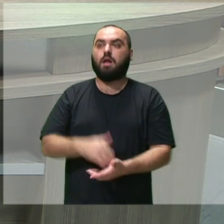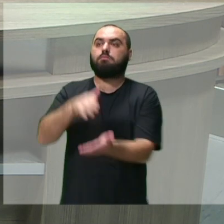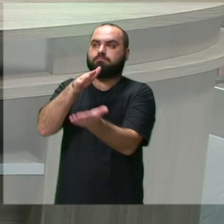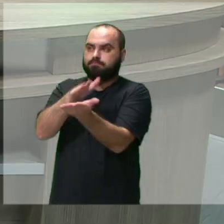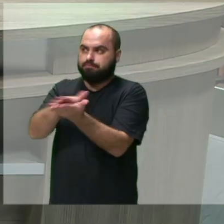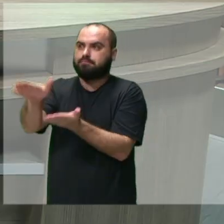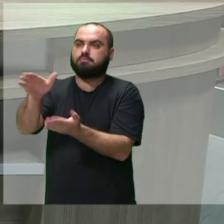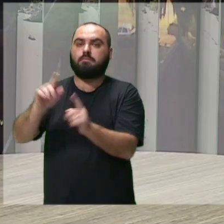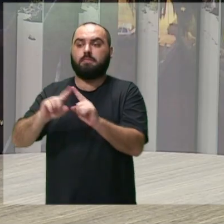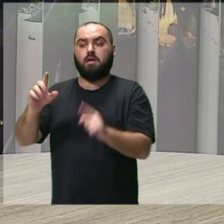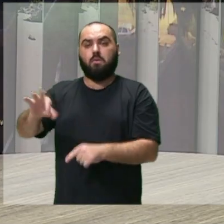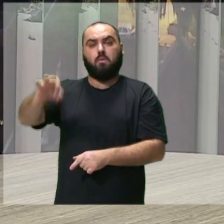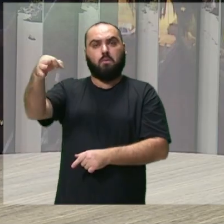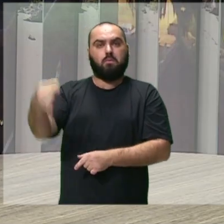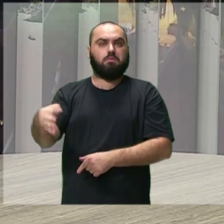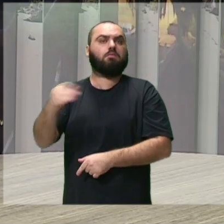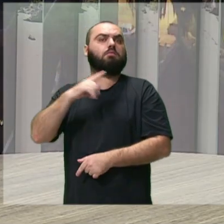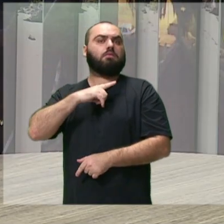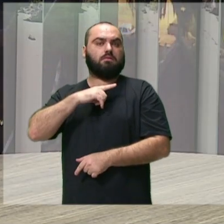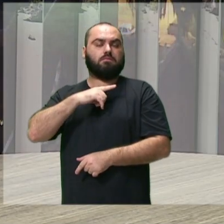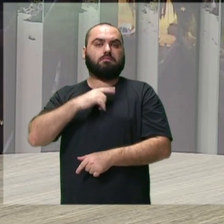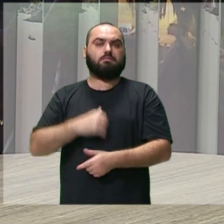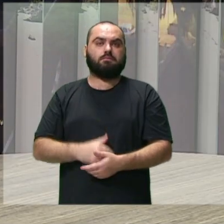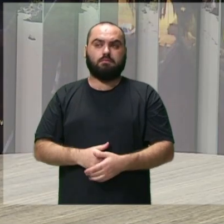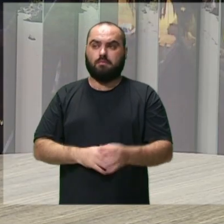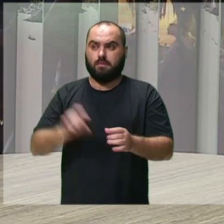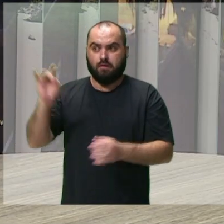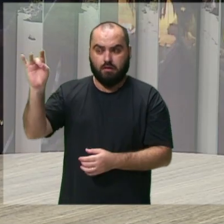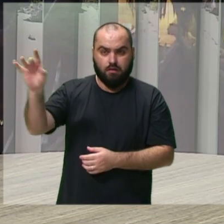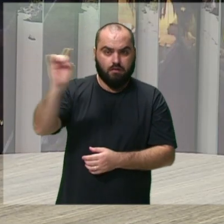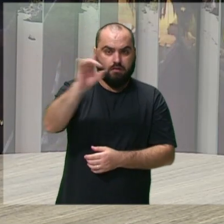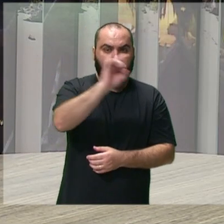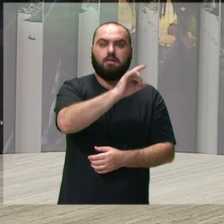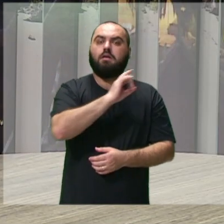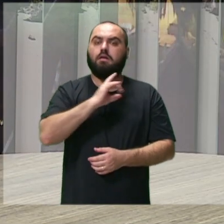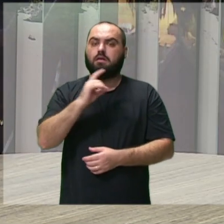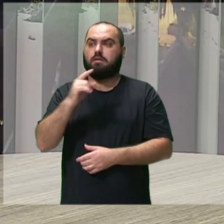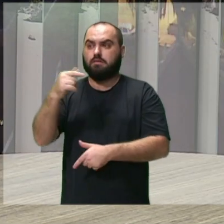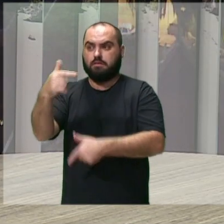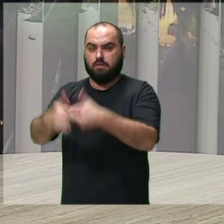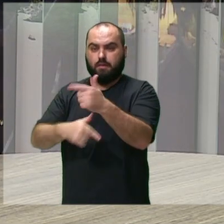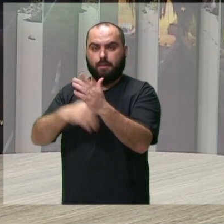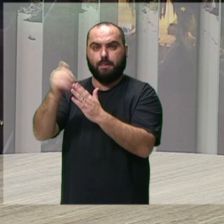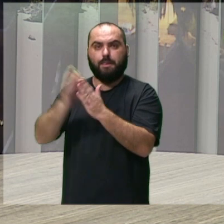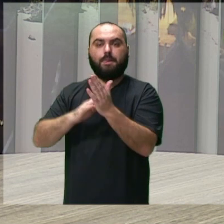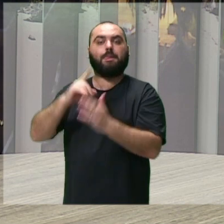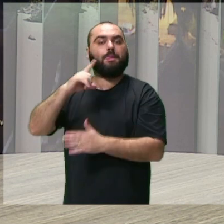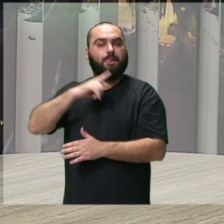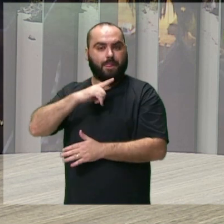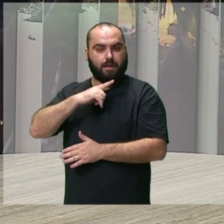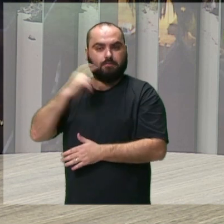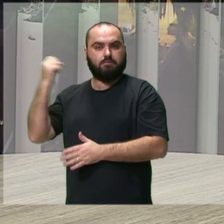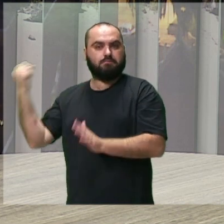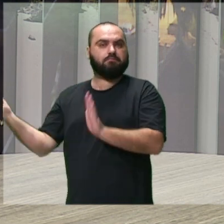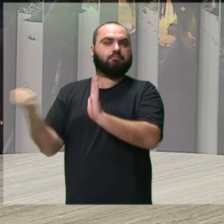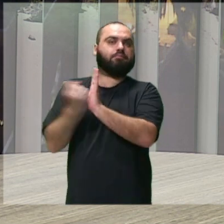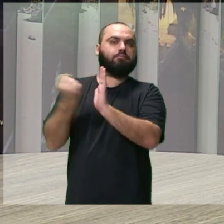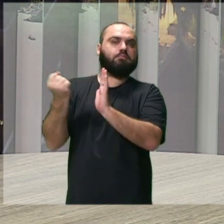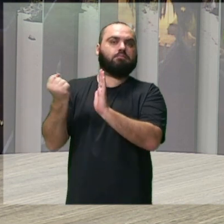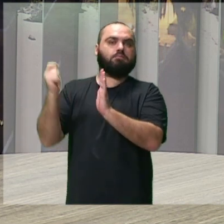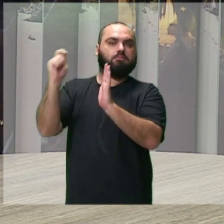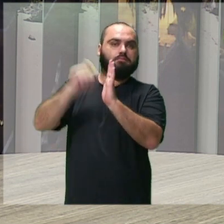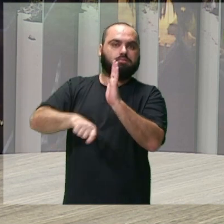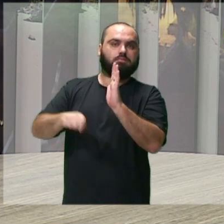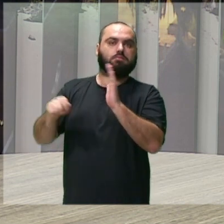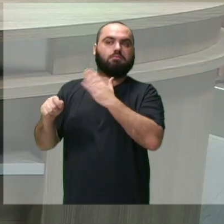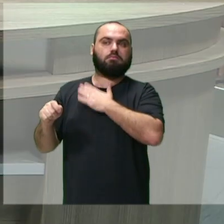né? Cada obra dessa passa pela minha mão, recebe uma marca relevo e assinatura em